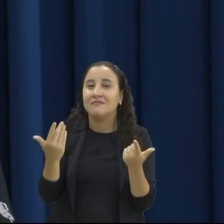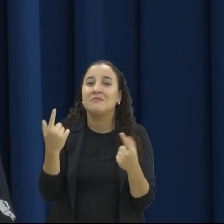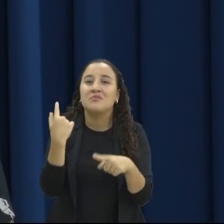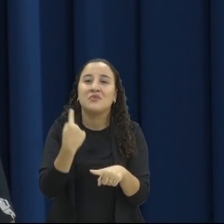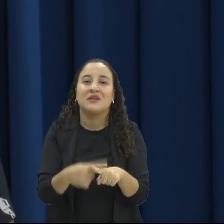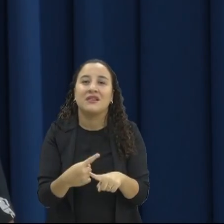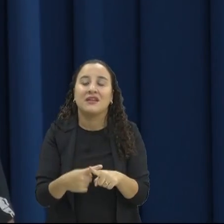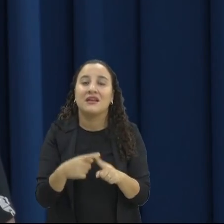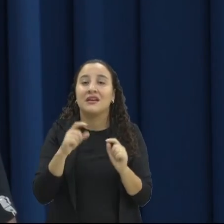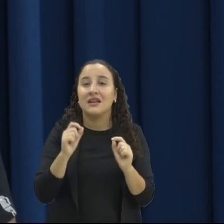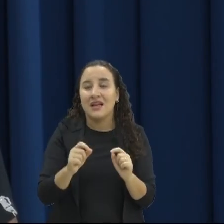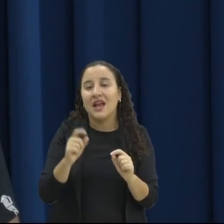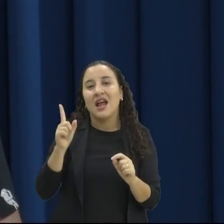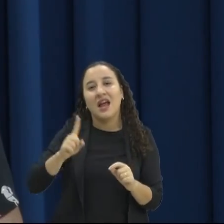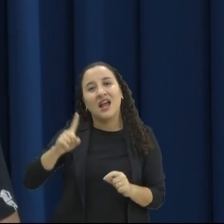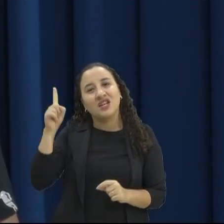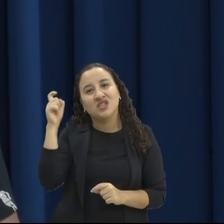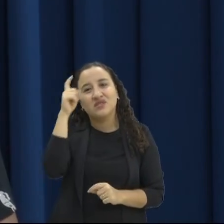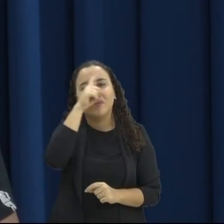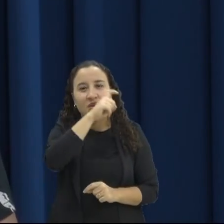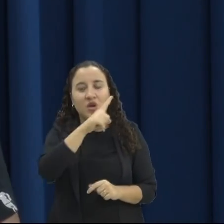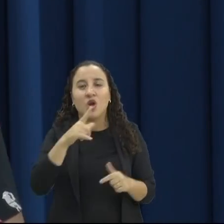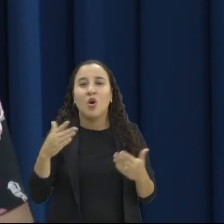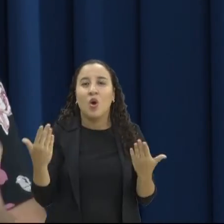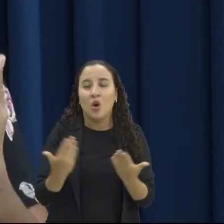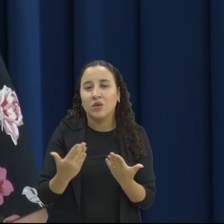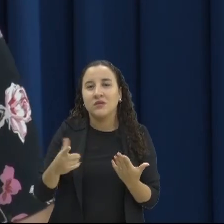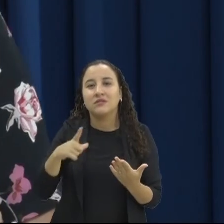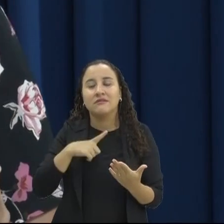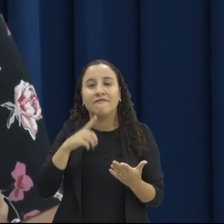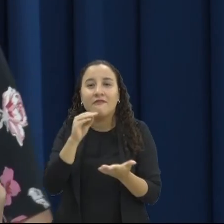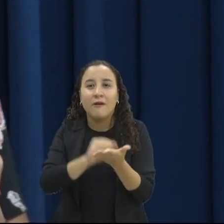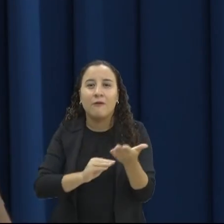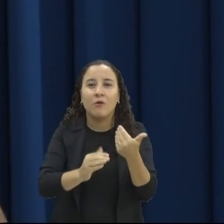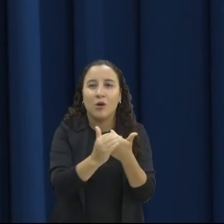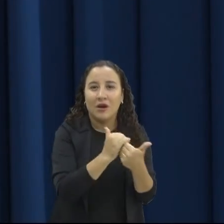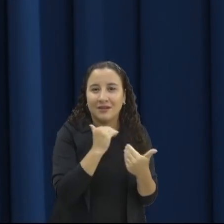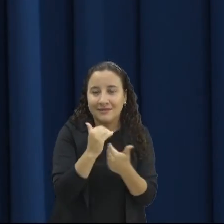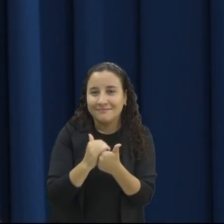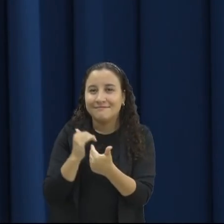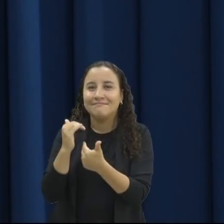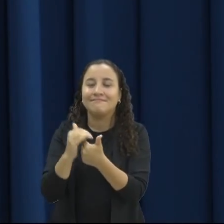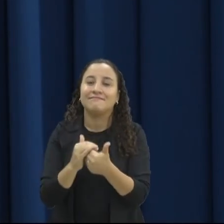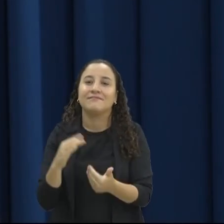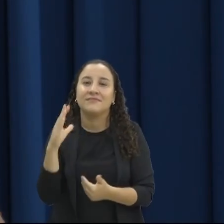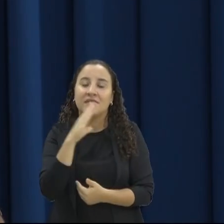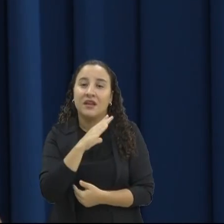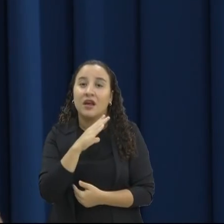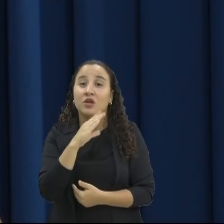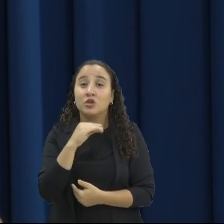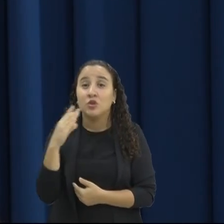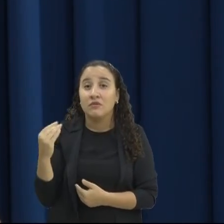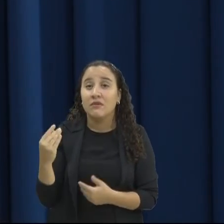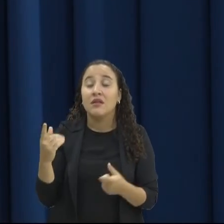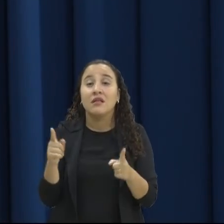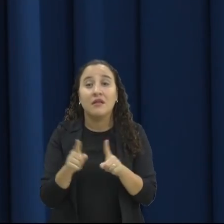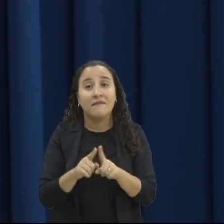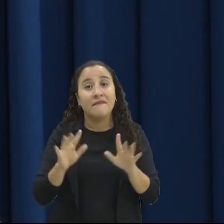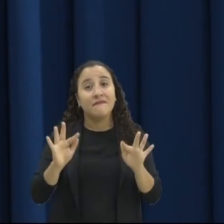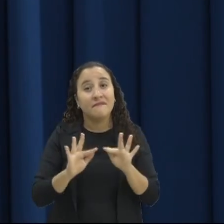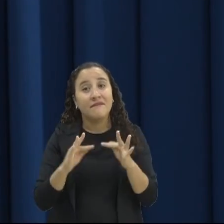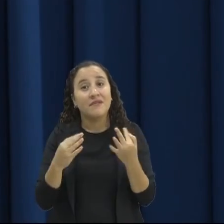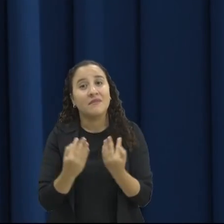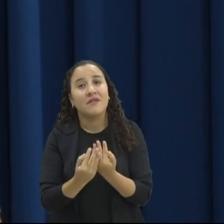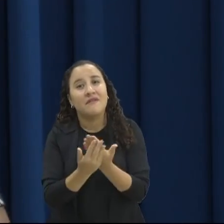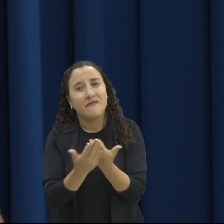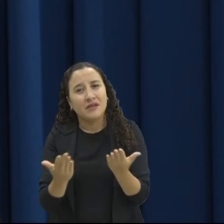viver sem horizonte, como está a juventude. Não é fácil o pai e a mãe de família, você que está ouvindo a gente